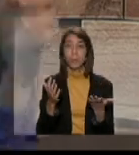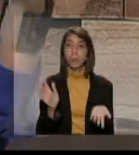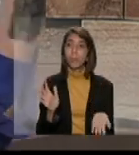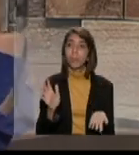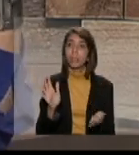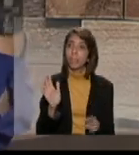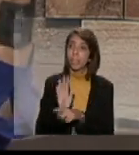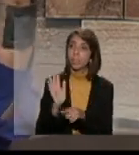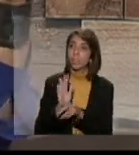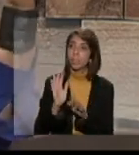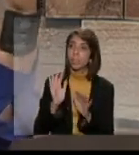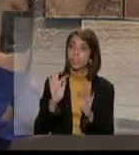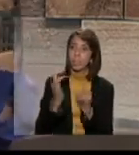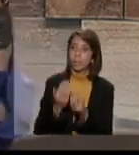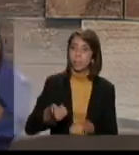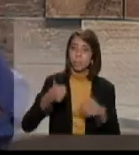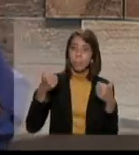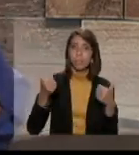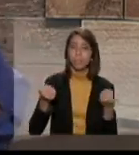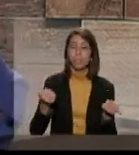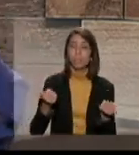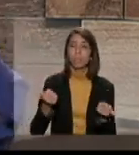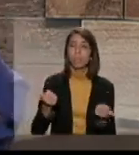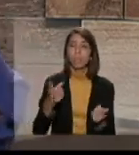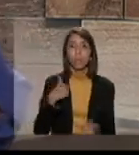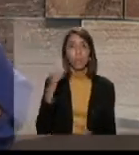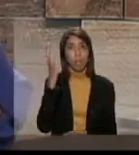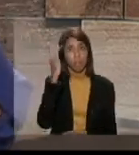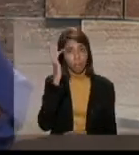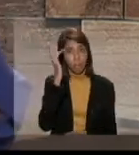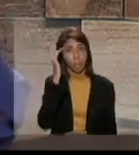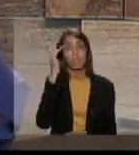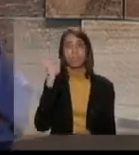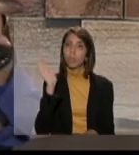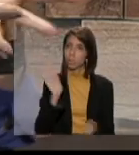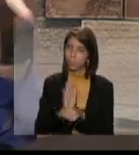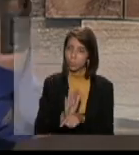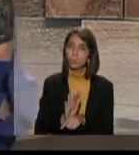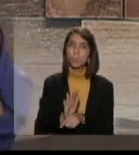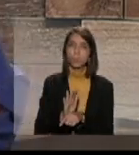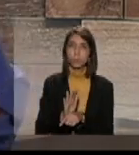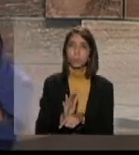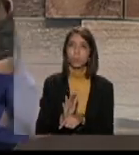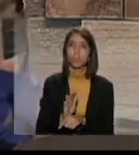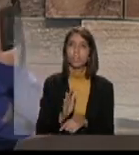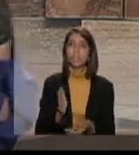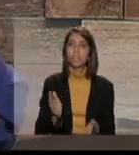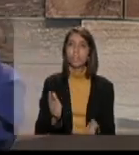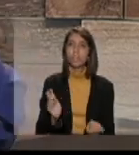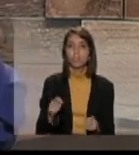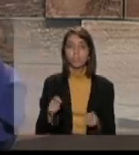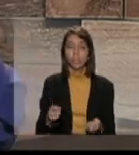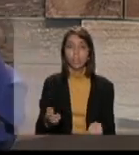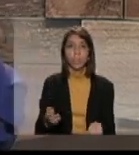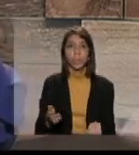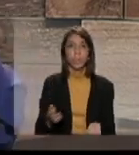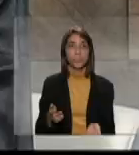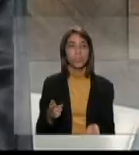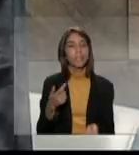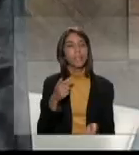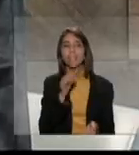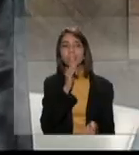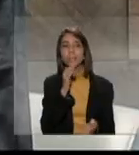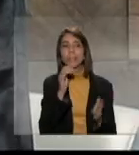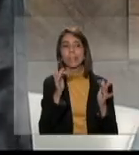do bem aí ajuda mais ainda e tudo isso né eu acho que ajuda tudo ajuda nesse aspecto assim essa